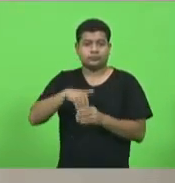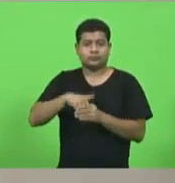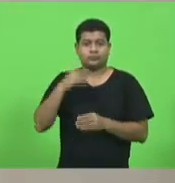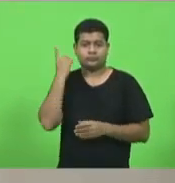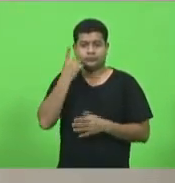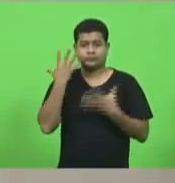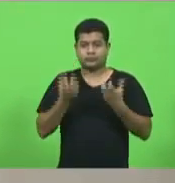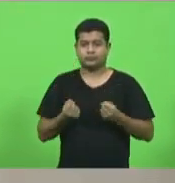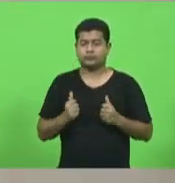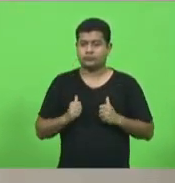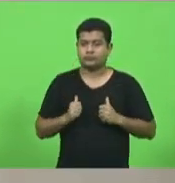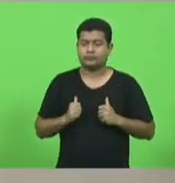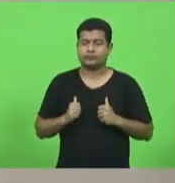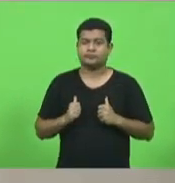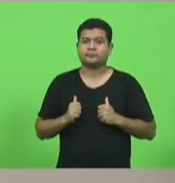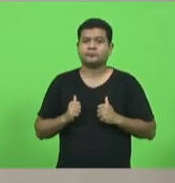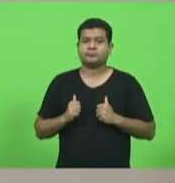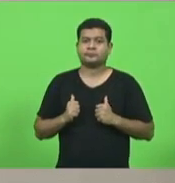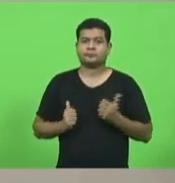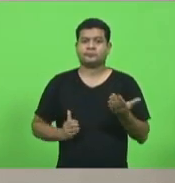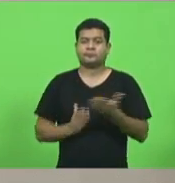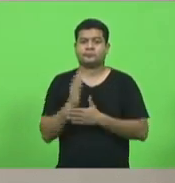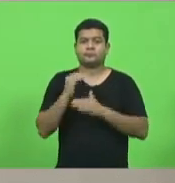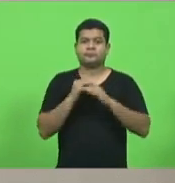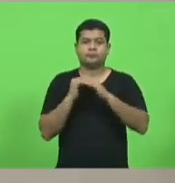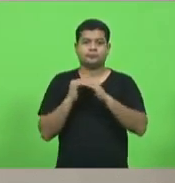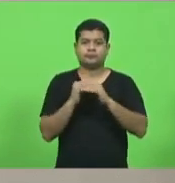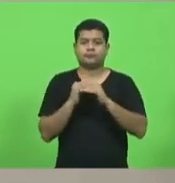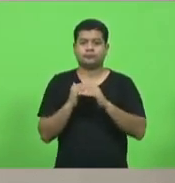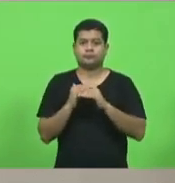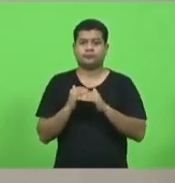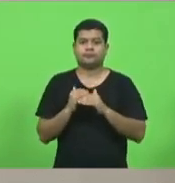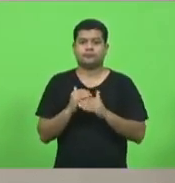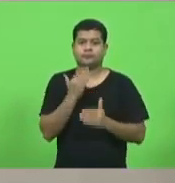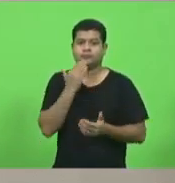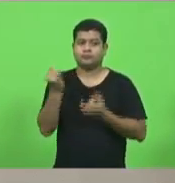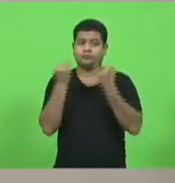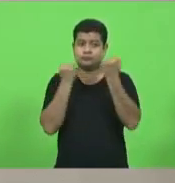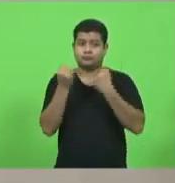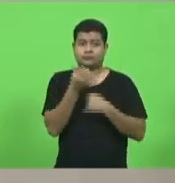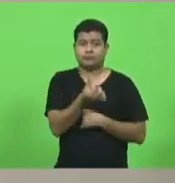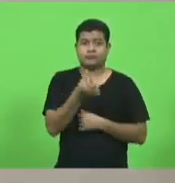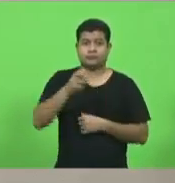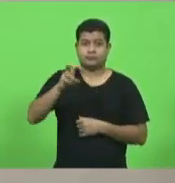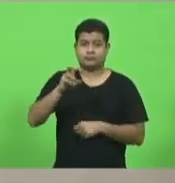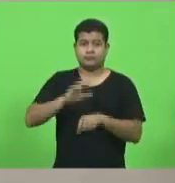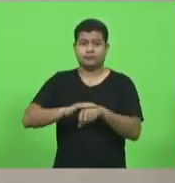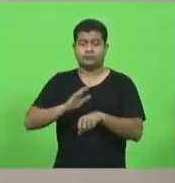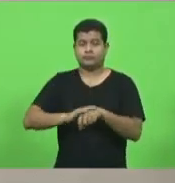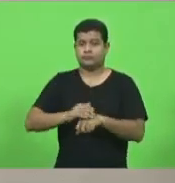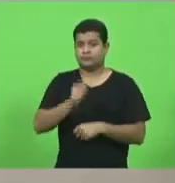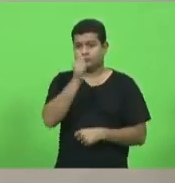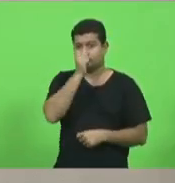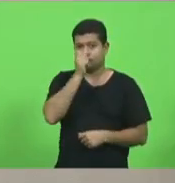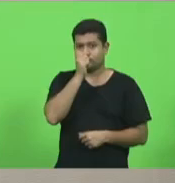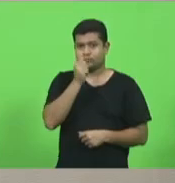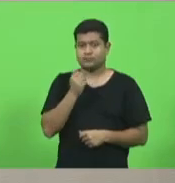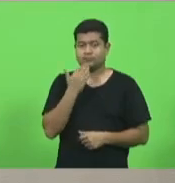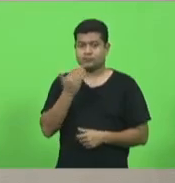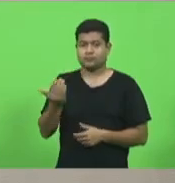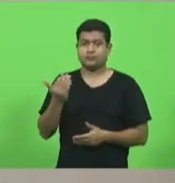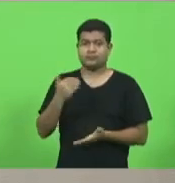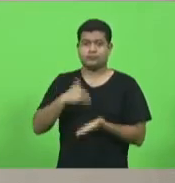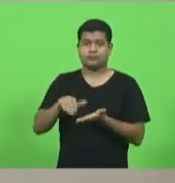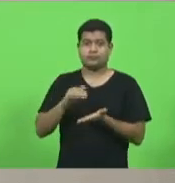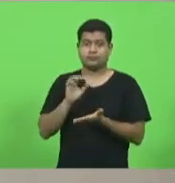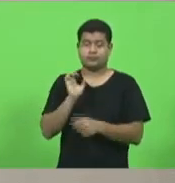deputados que aprovam, permaneçam como se encontra. Aprovado por unanimidade. Pedido de informação 65. Autor deputado João Amin, solicitando ao